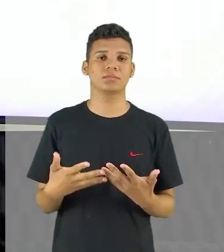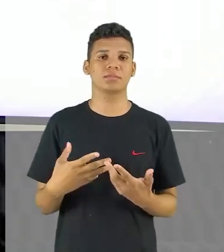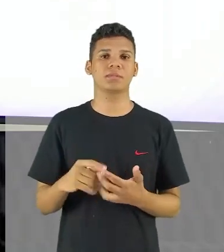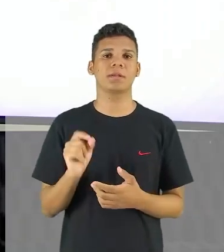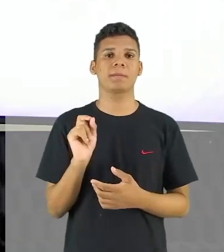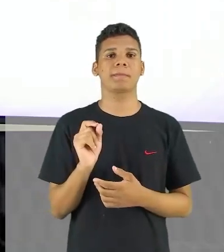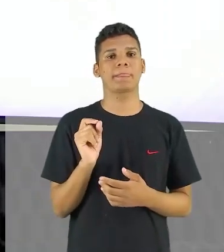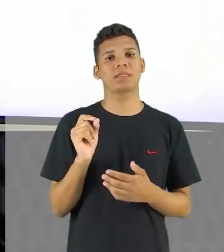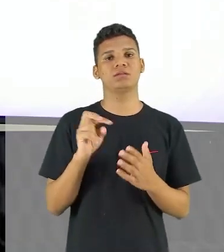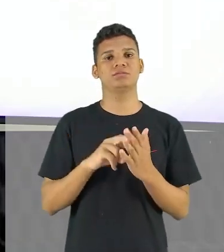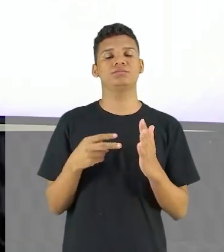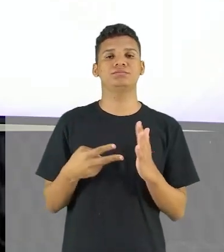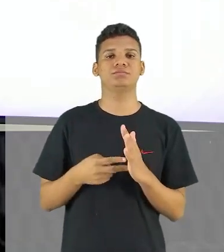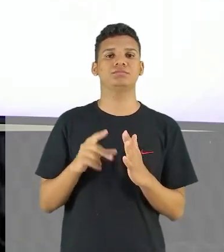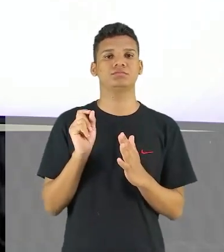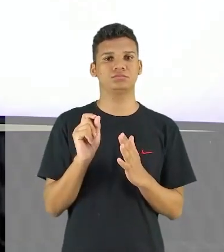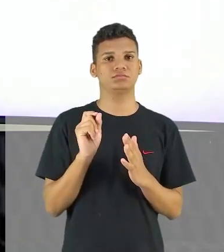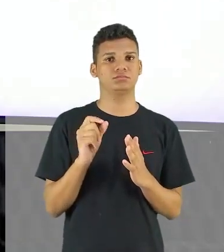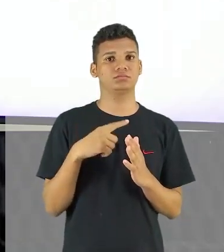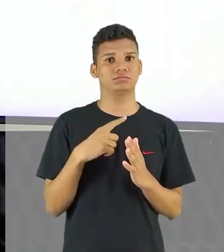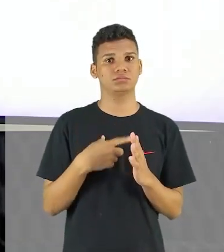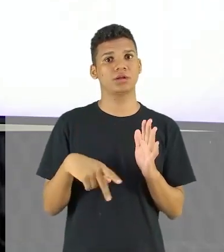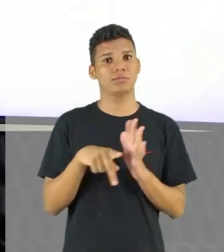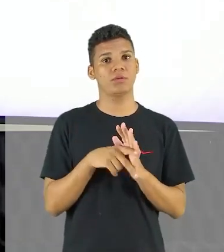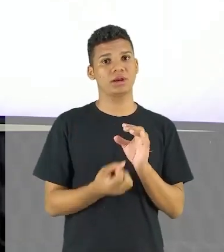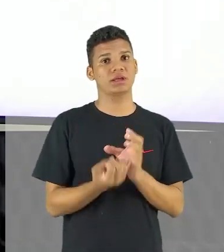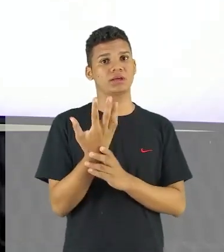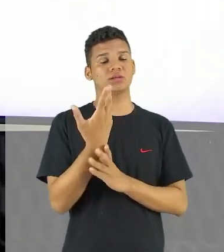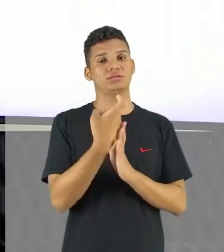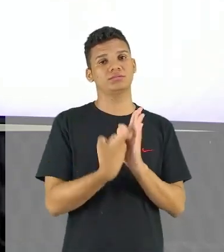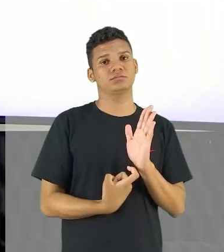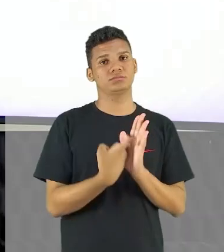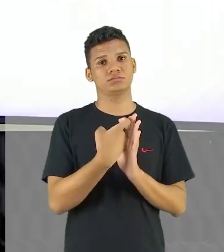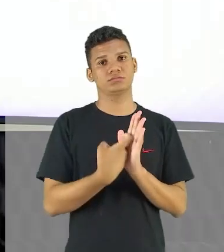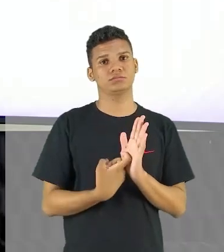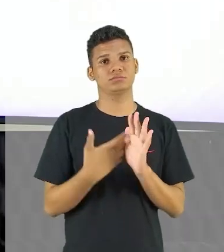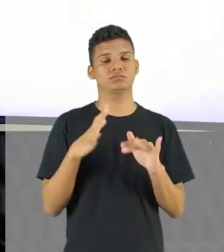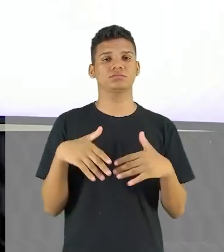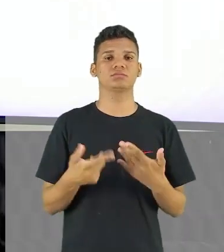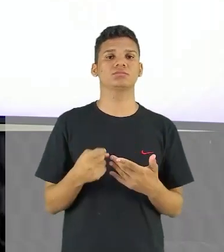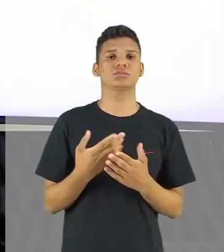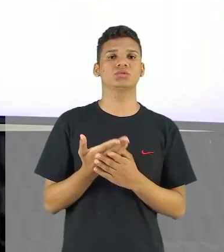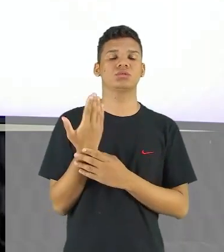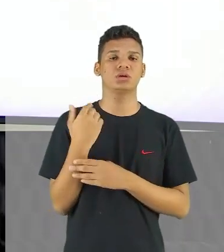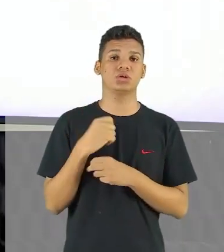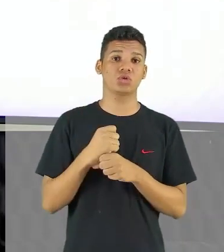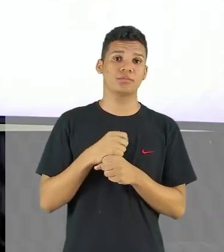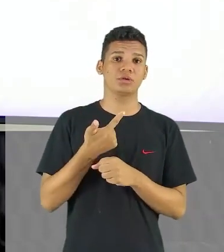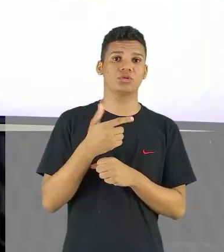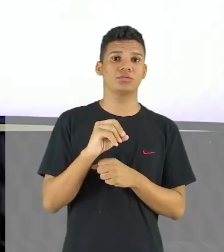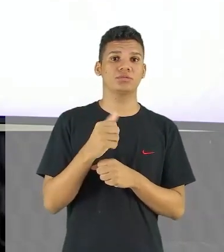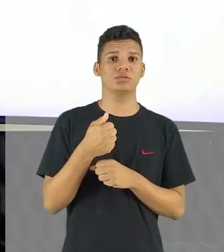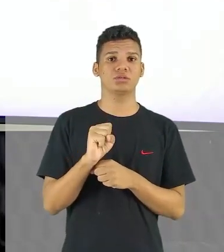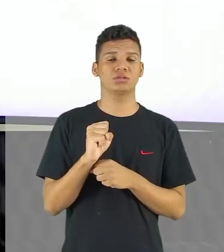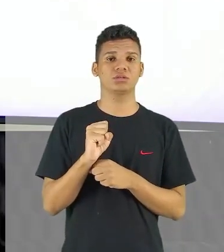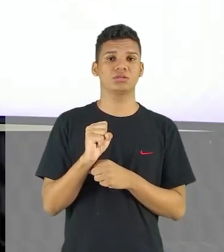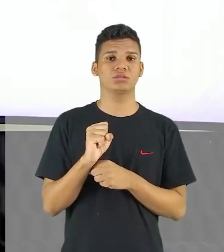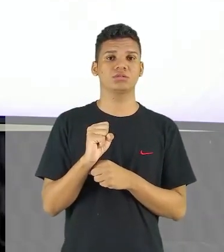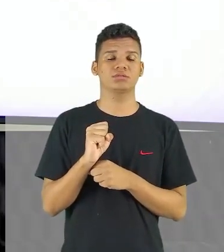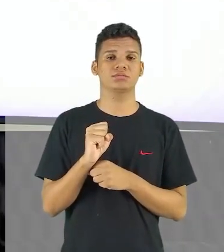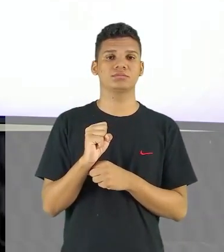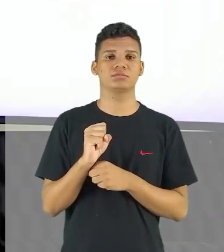aí é trabalhada nessa obra. Então, no caso, em 2018, a Casa da